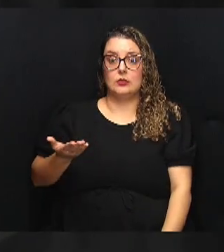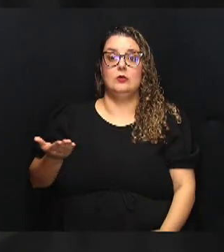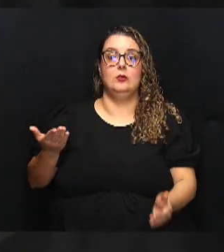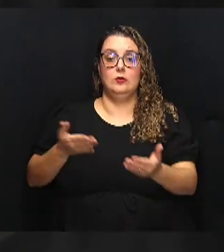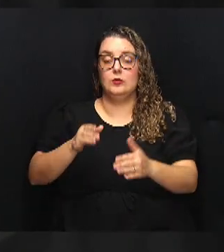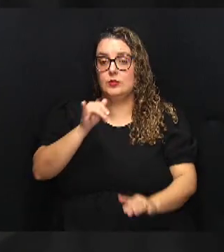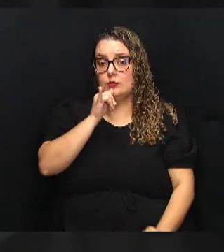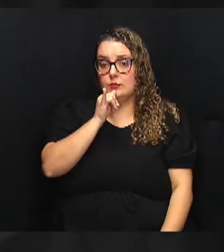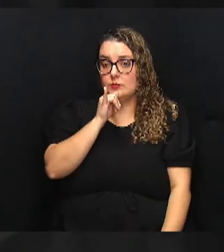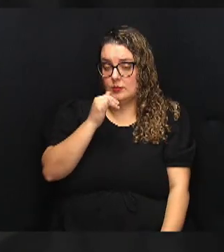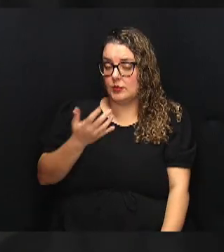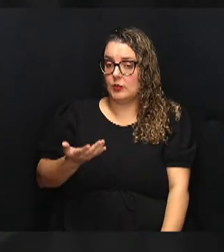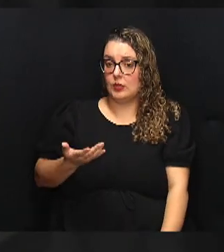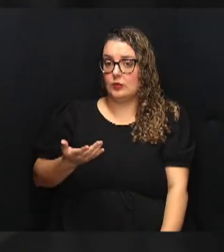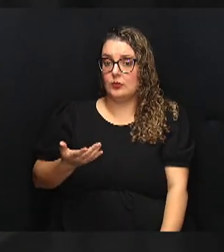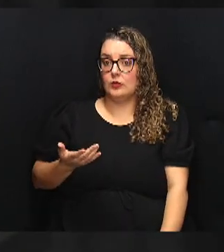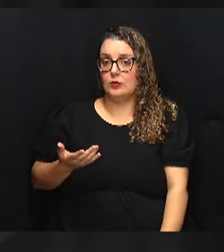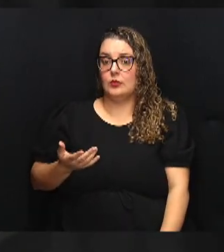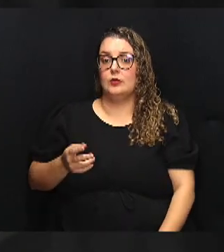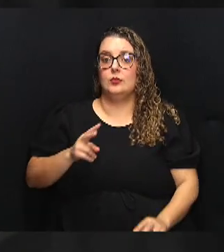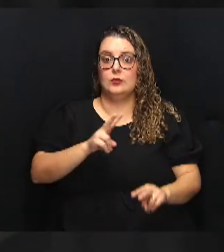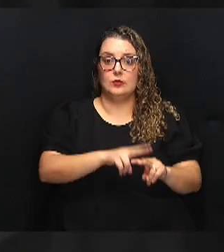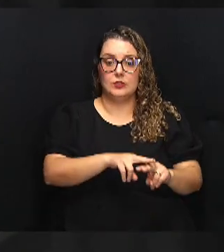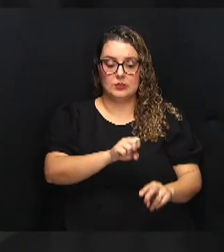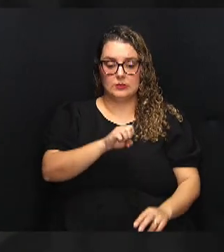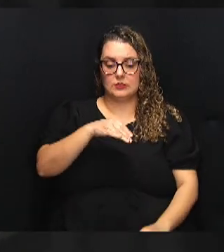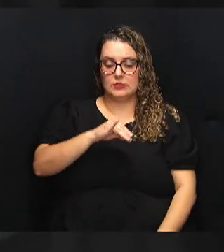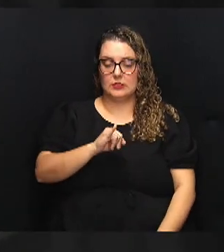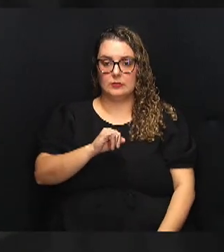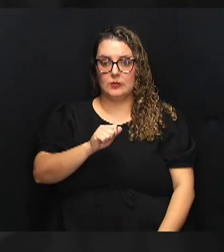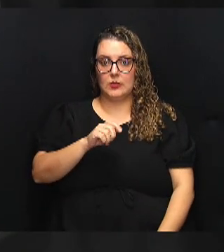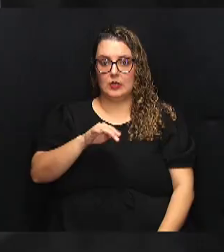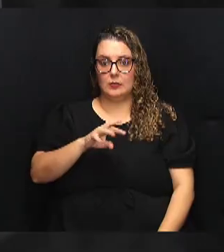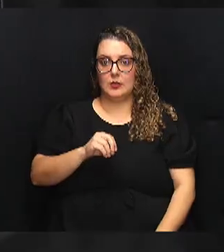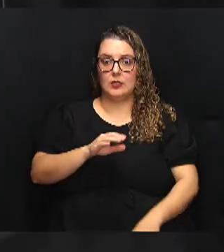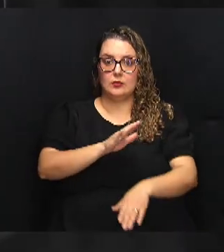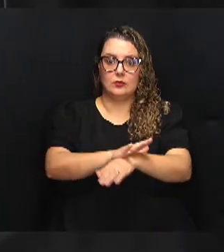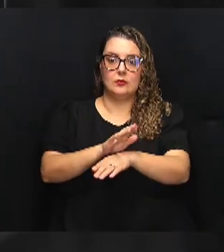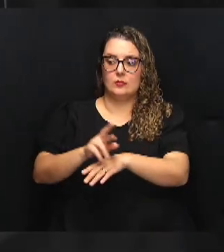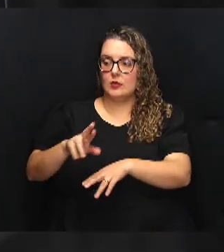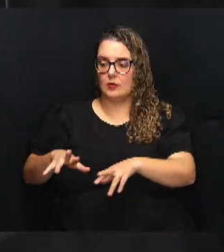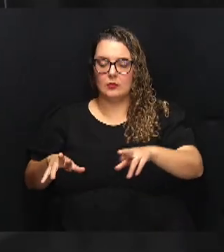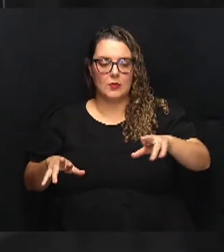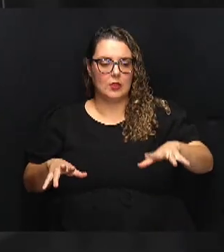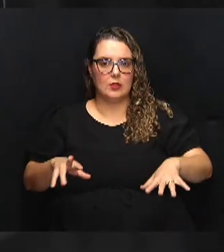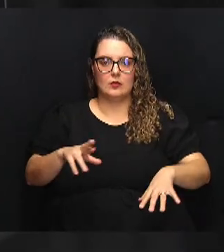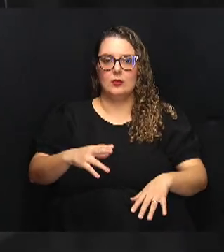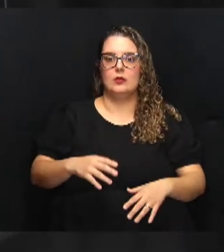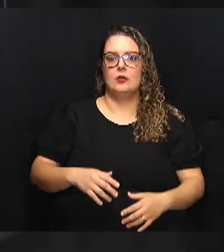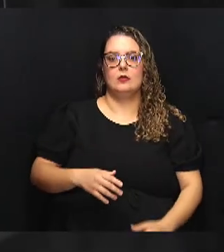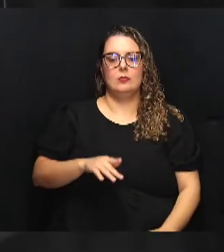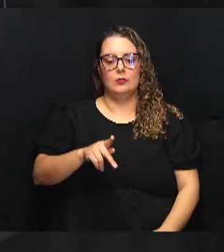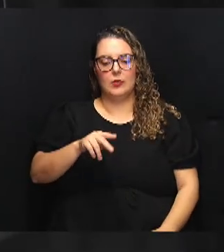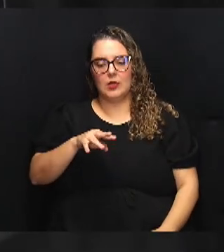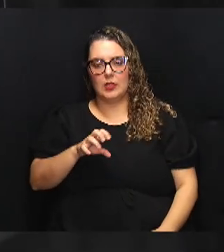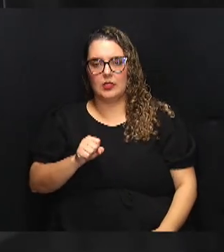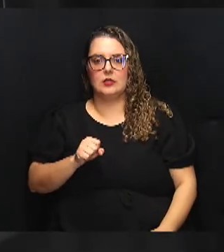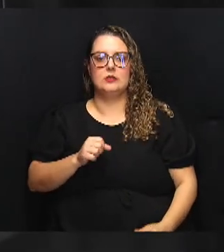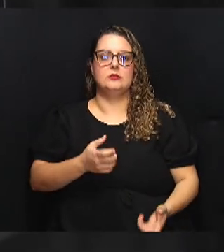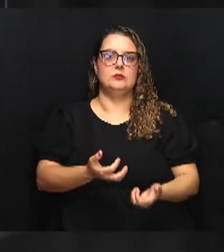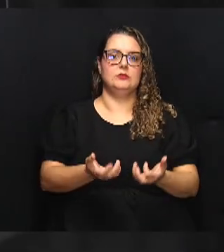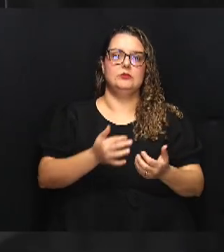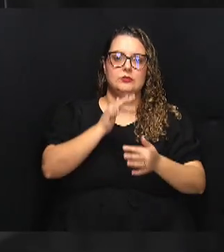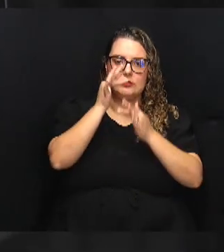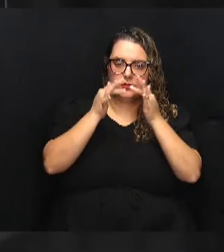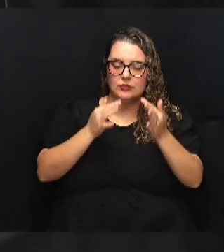exemplo, os detentos em regime semiaberto, eles ajudam as regionais na parte de parques e jardins, na parte de limpeza,